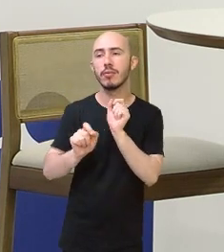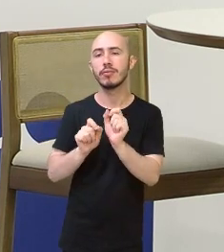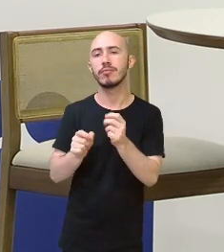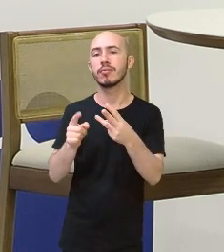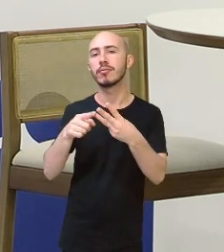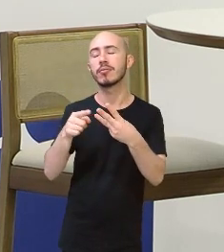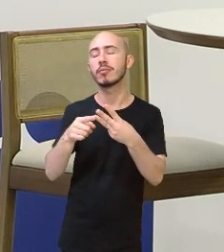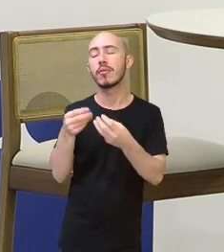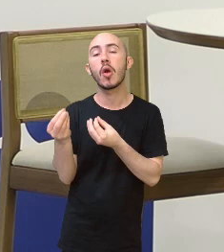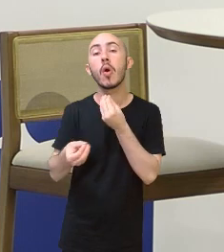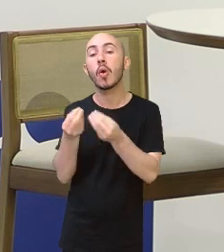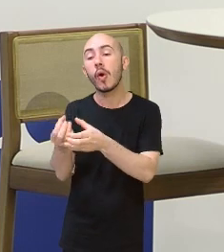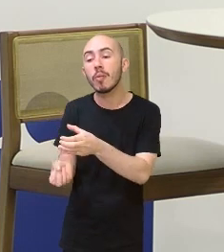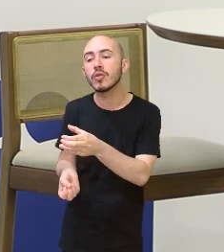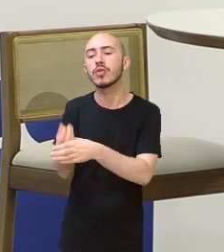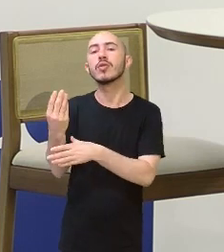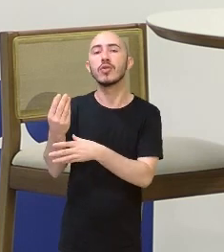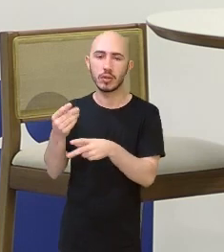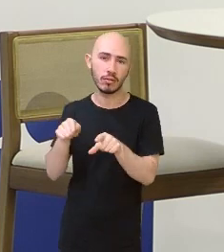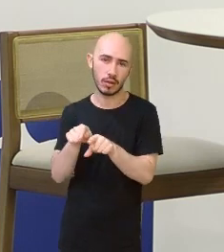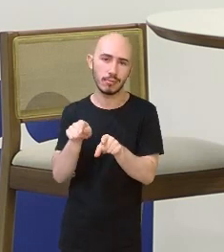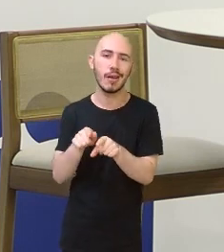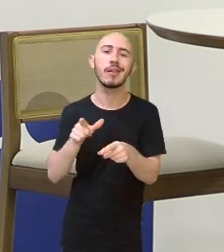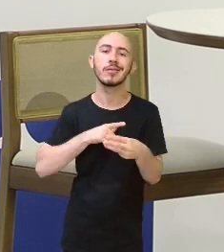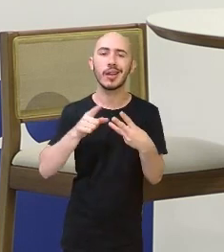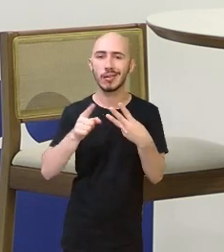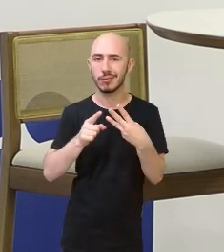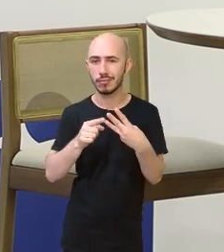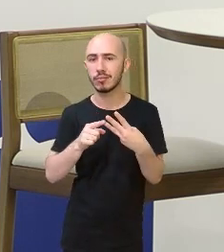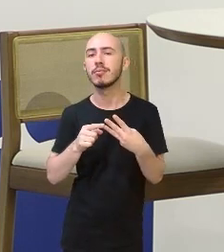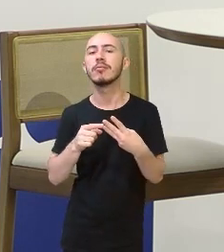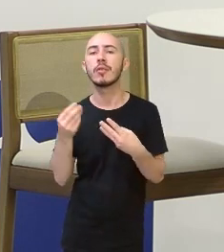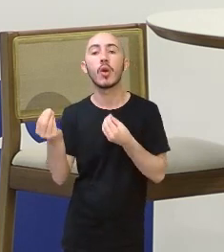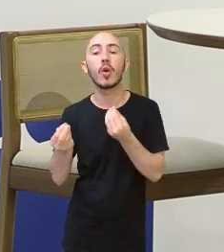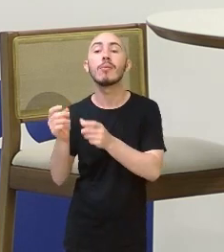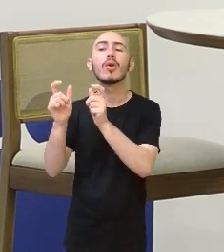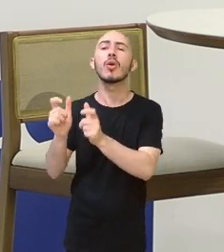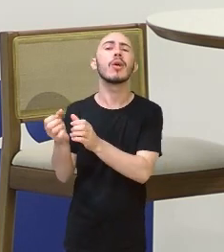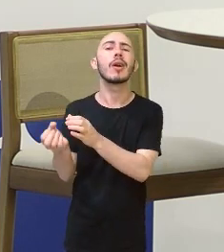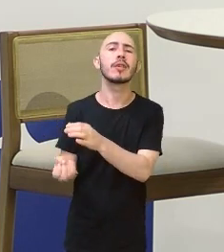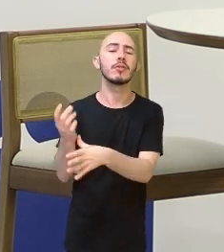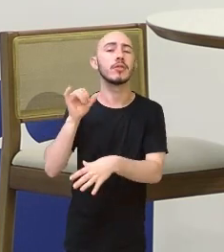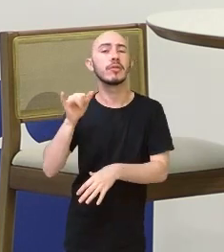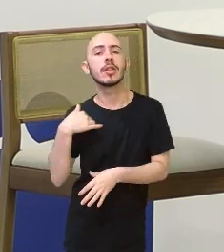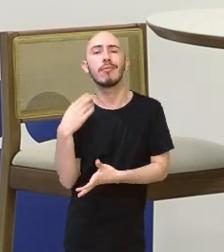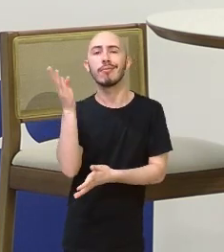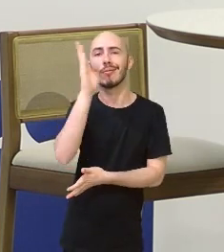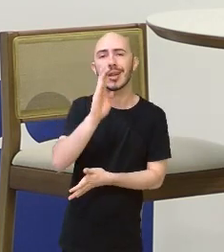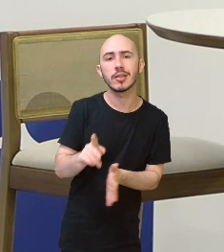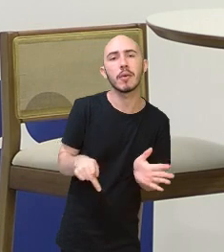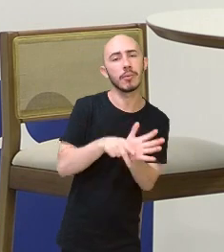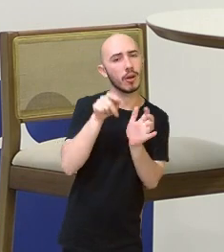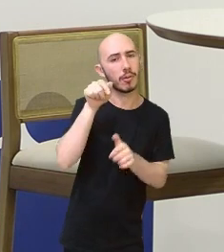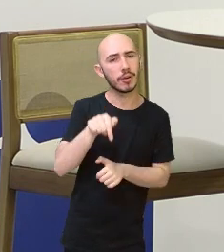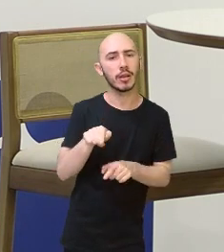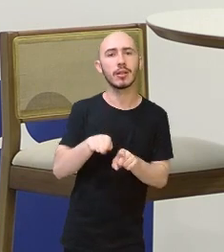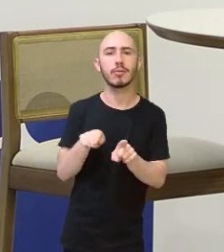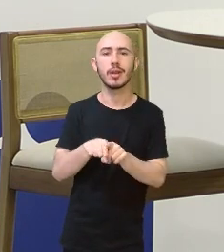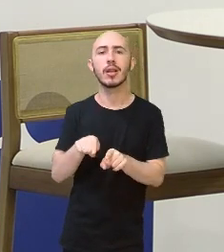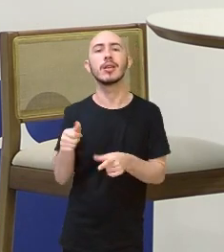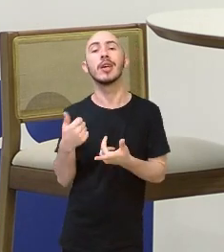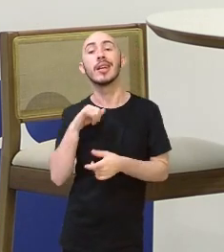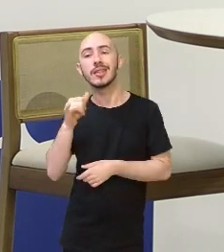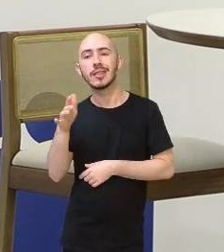fala qual, no caso, de onde essa palavra vem, se ela é uma palavra brasileira, se ela é uma palavra da